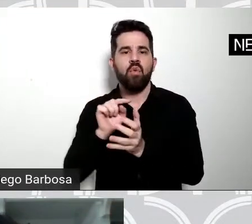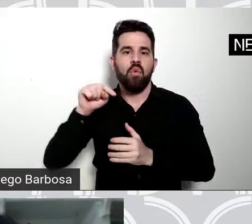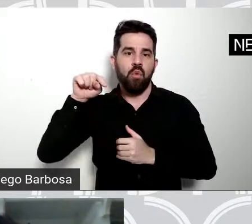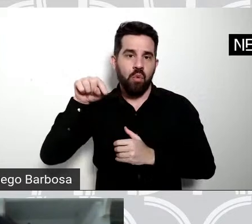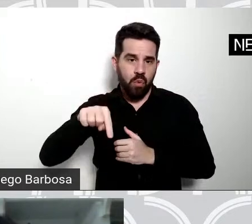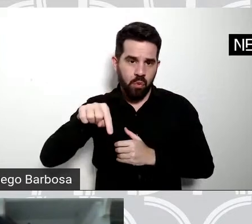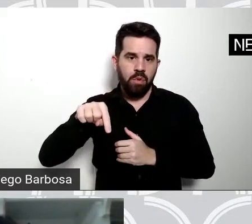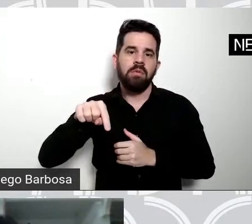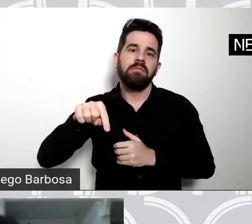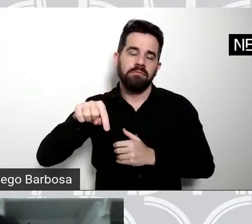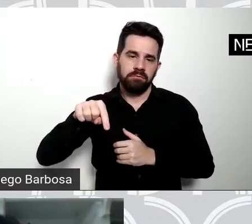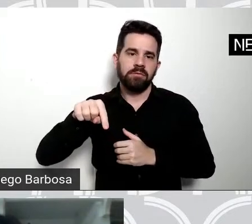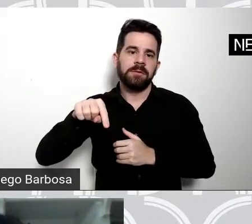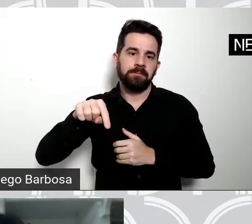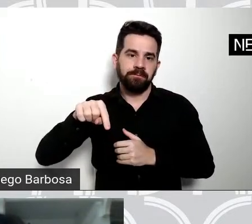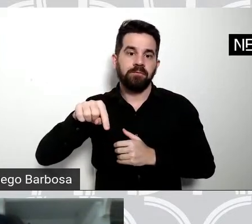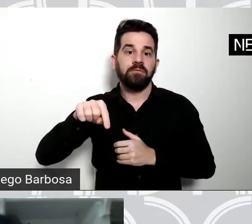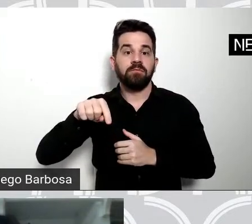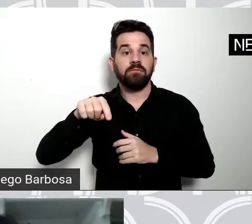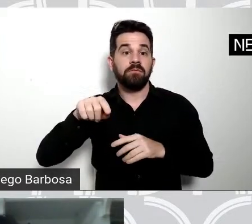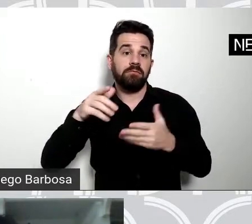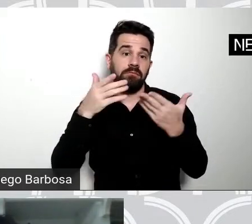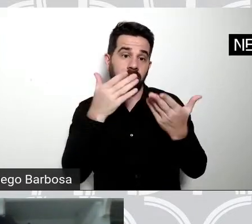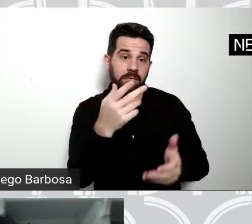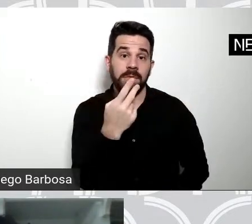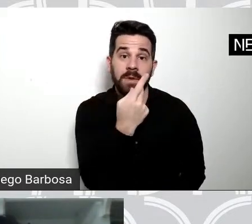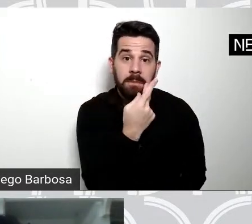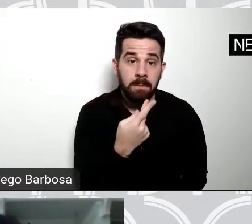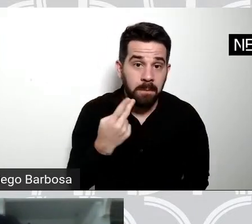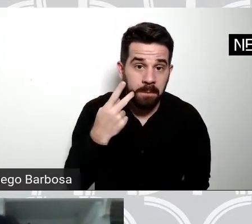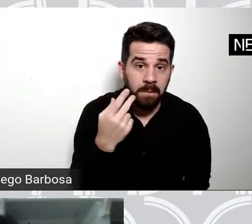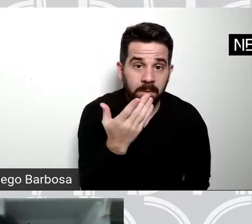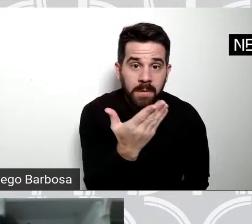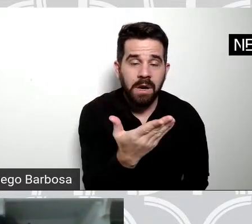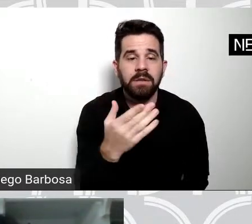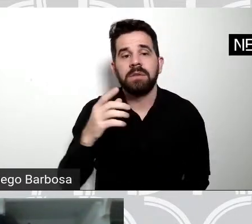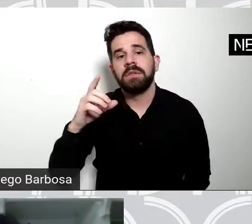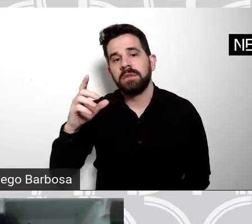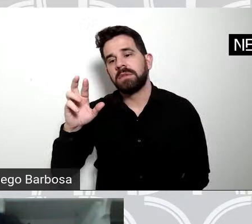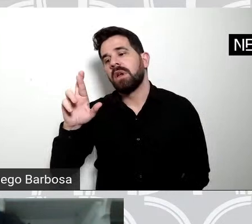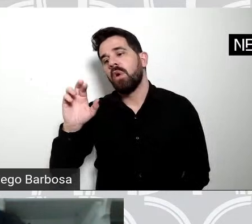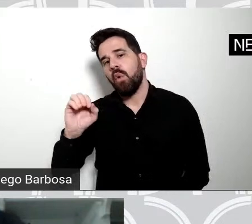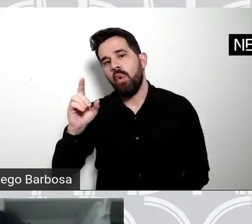ir ao ar, a Patrícia Rodrigues Costa, o Rodrigo Dávila